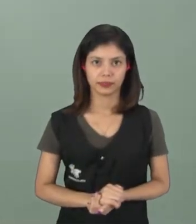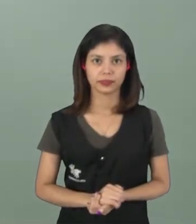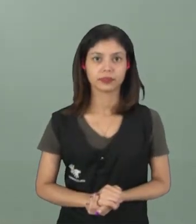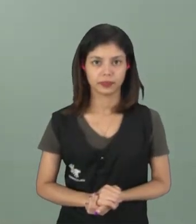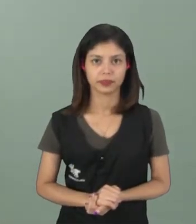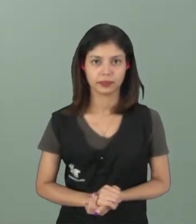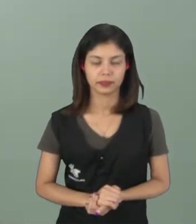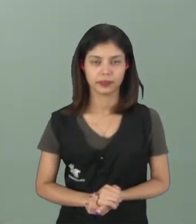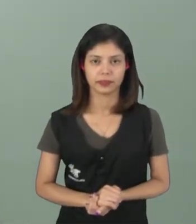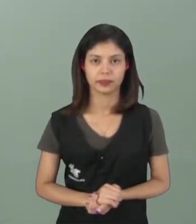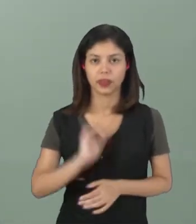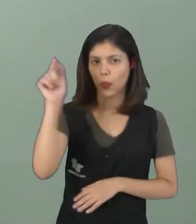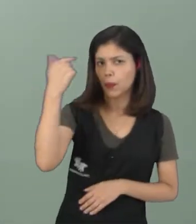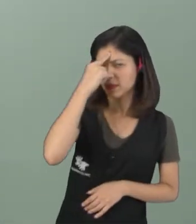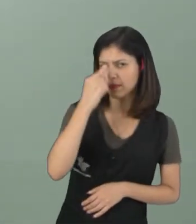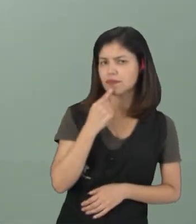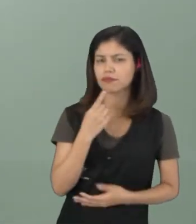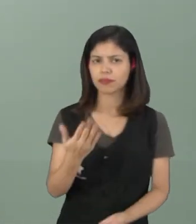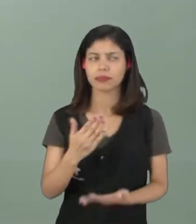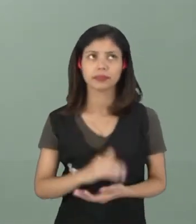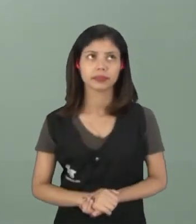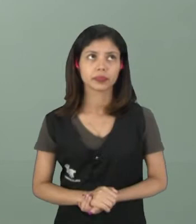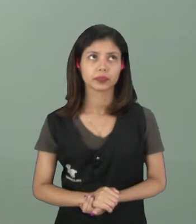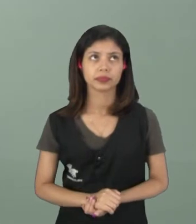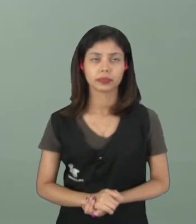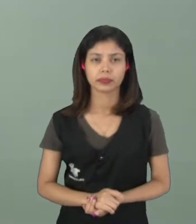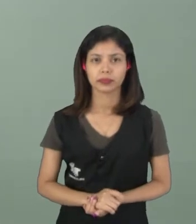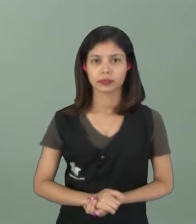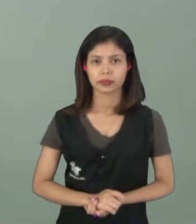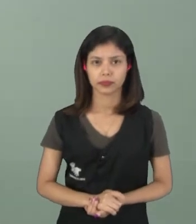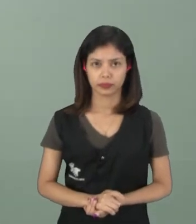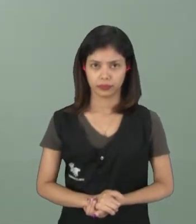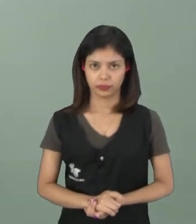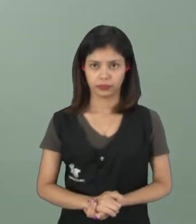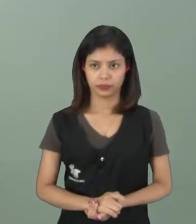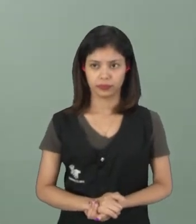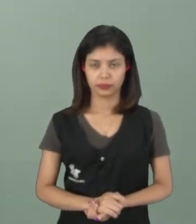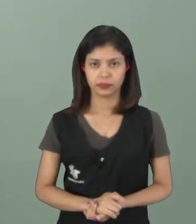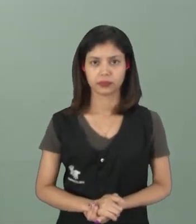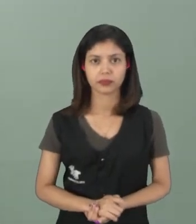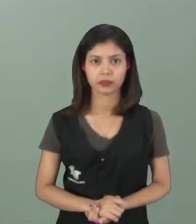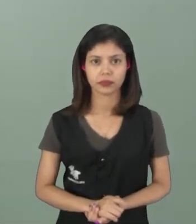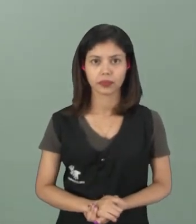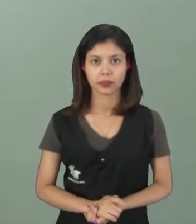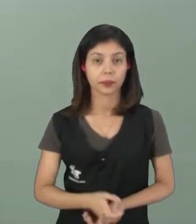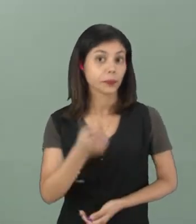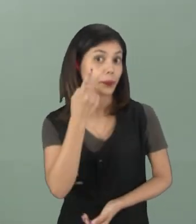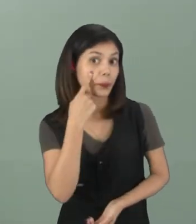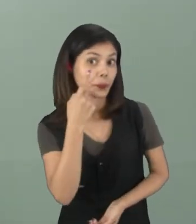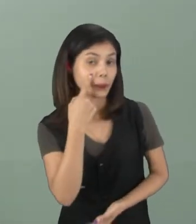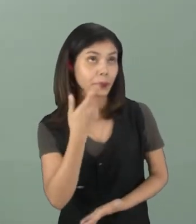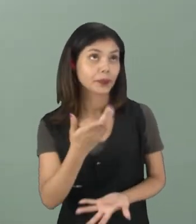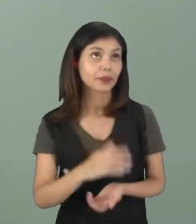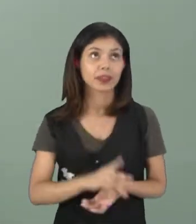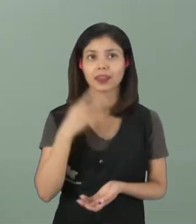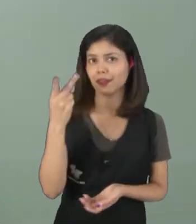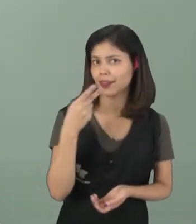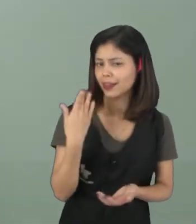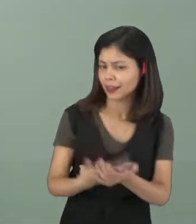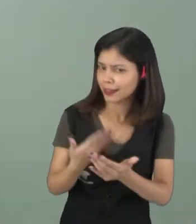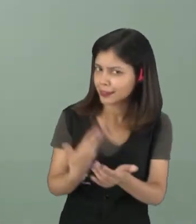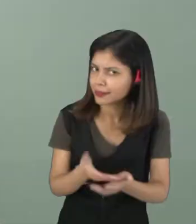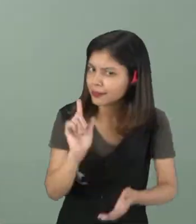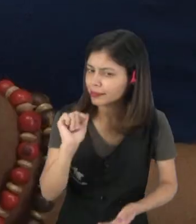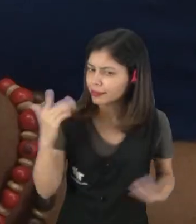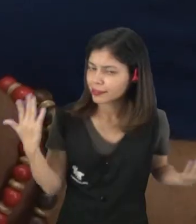vamos lá para outra imagens pegar aqui olha eu falei